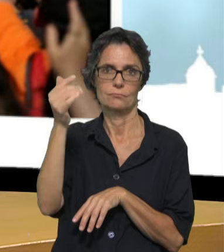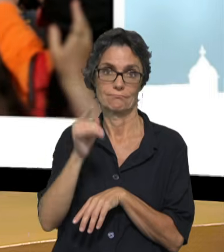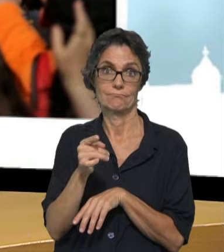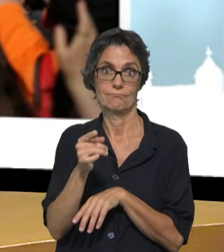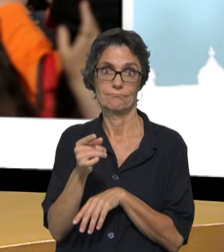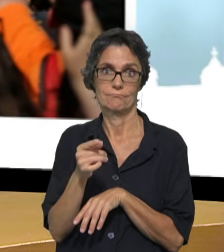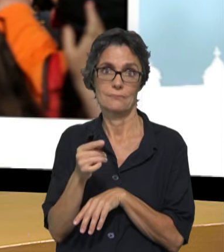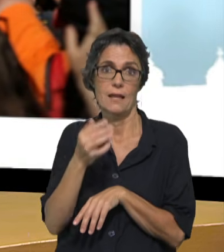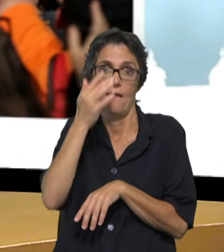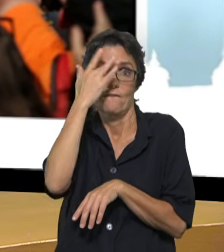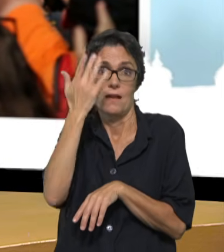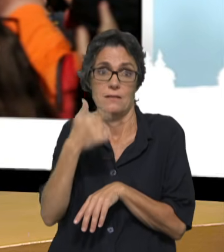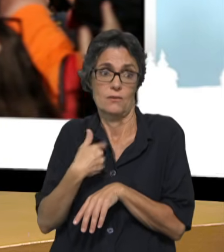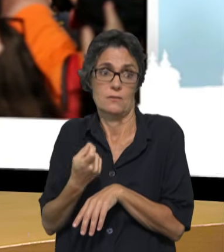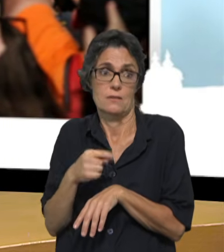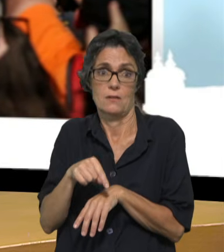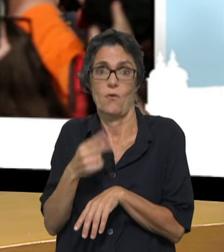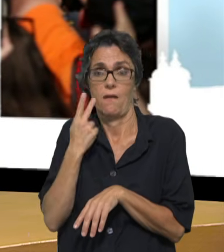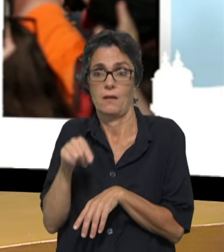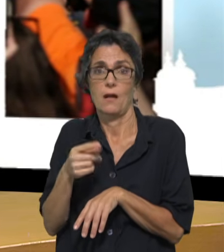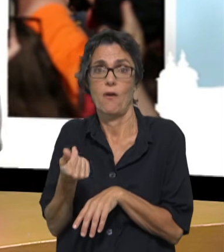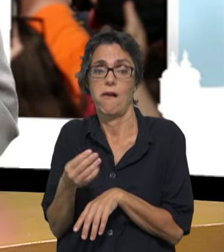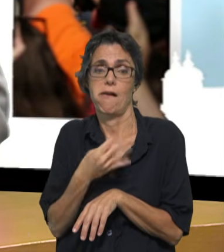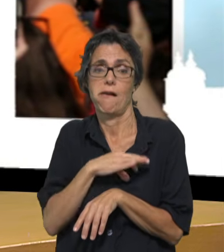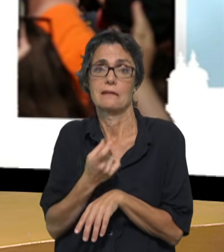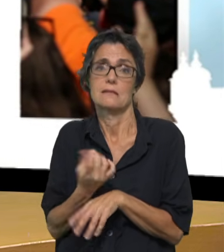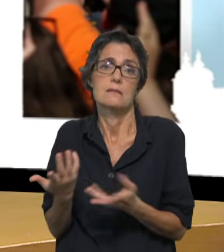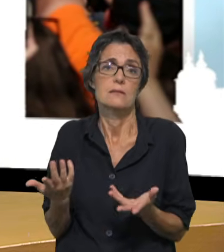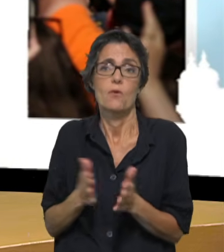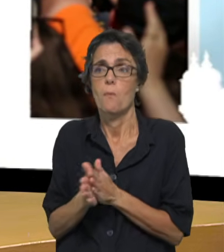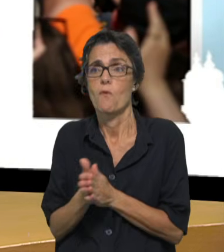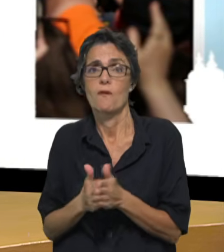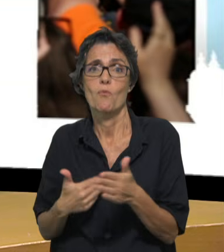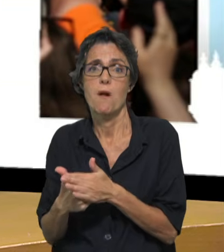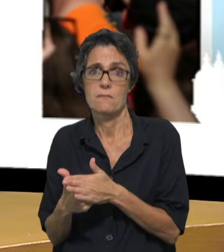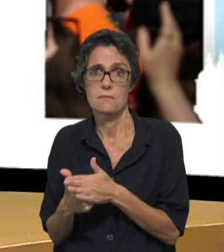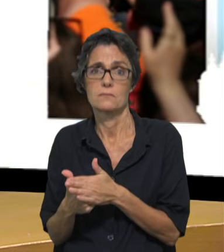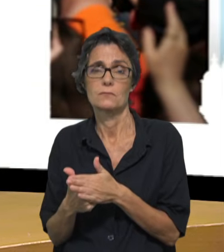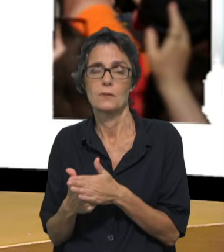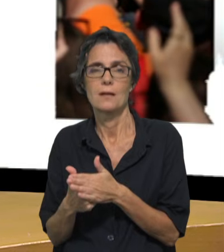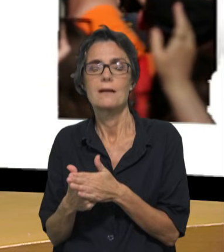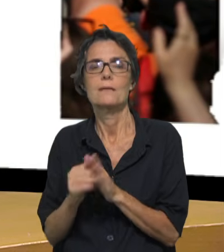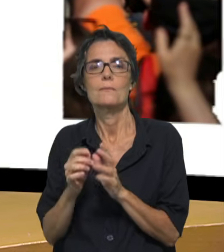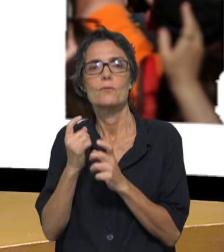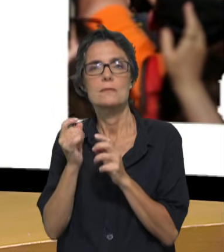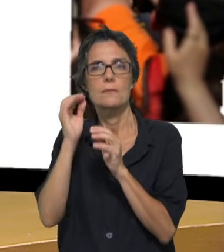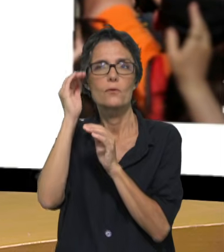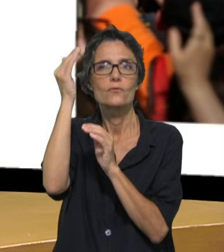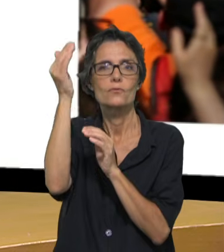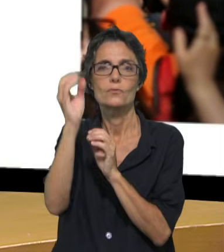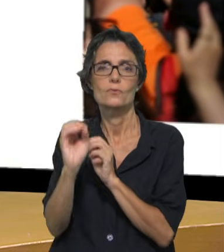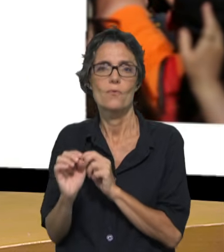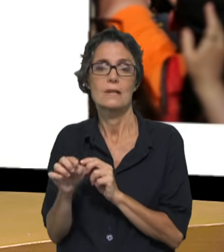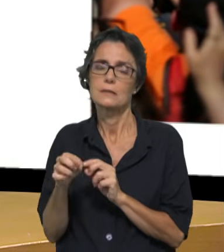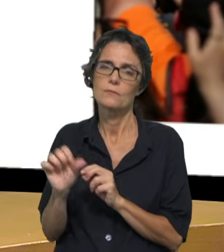fácil. Nós precisamos de viver agora, precisamos de gerar riqueza agora e o dinheiro que queremos tem que ser gasto agora e